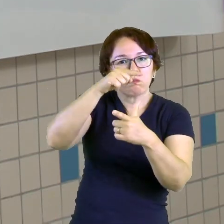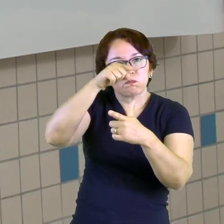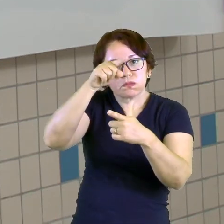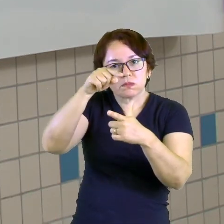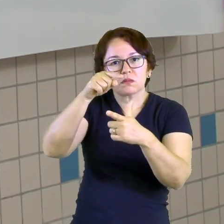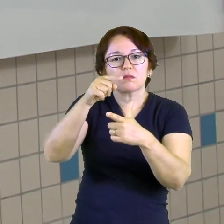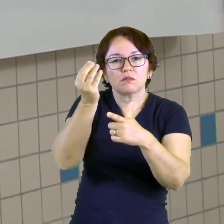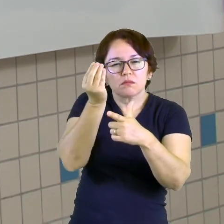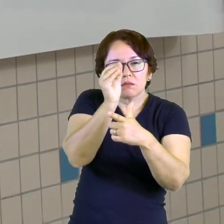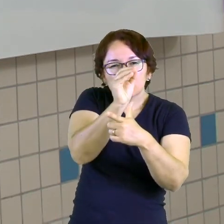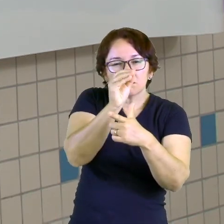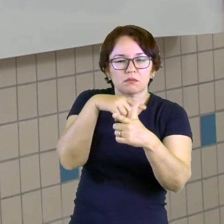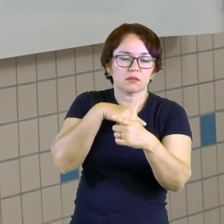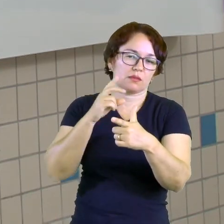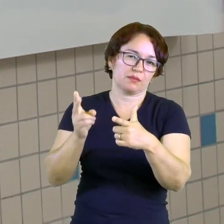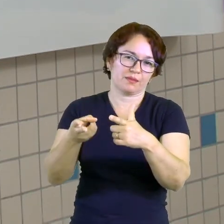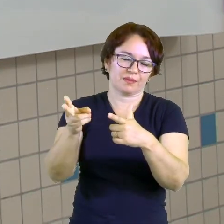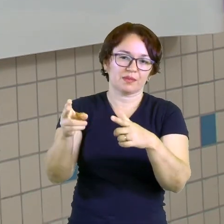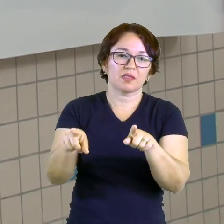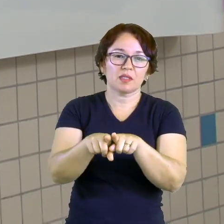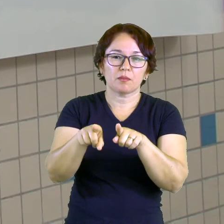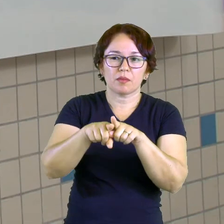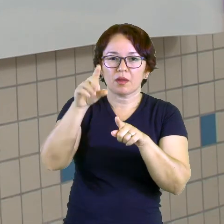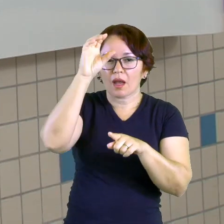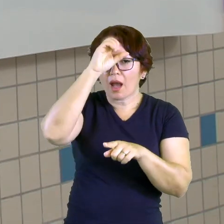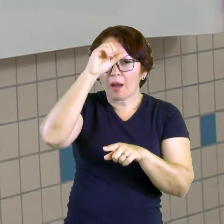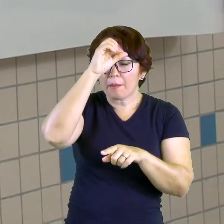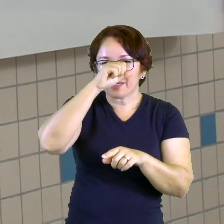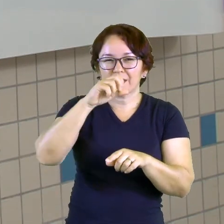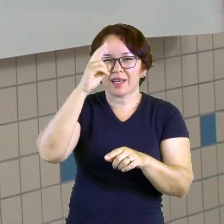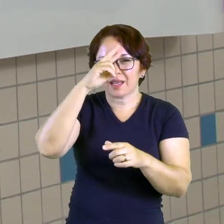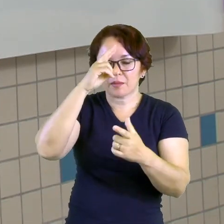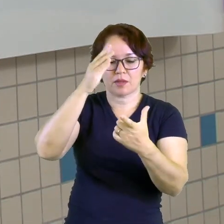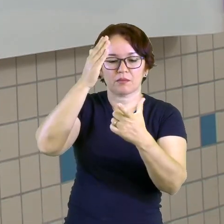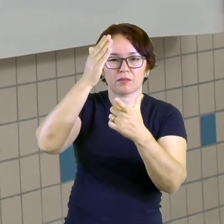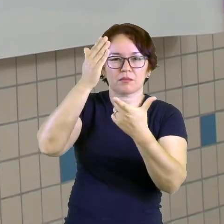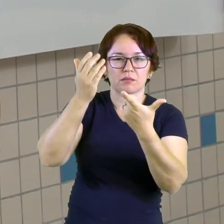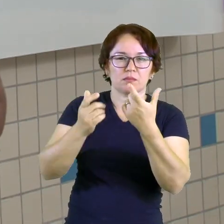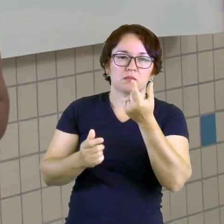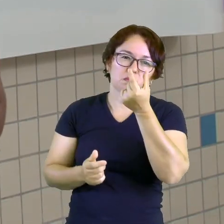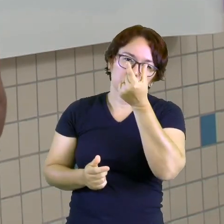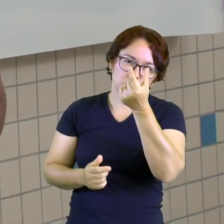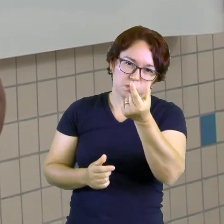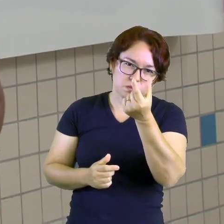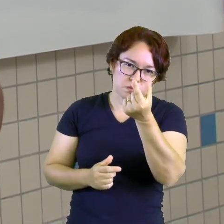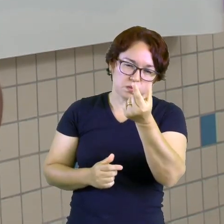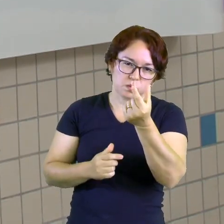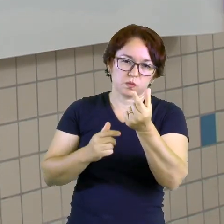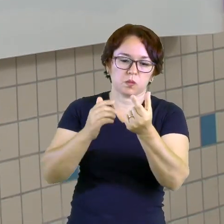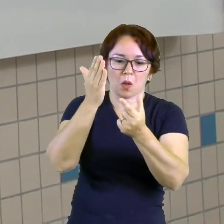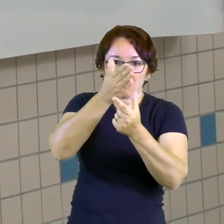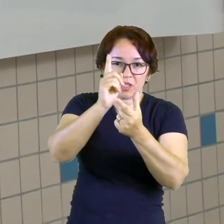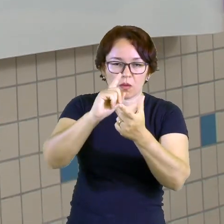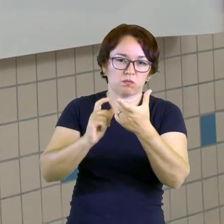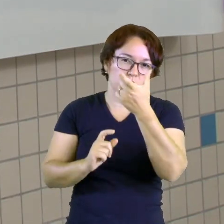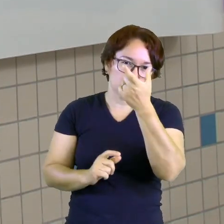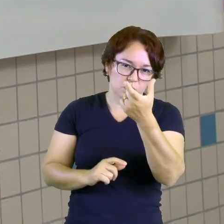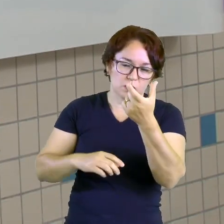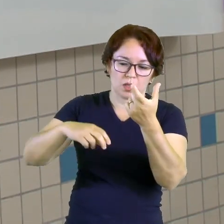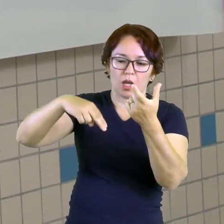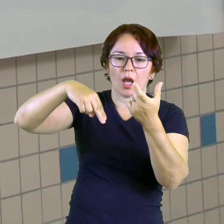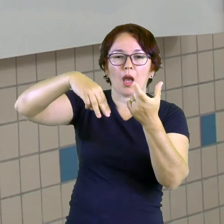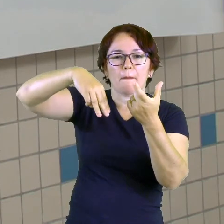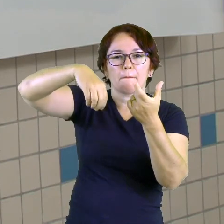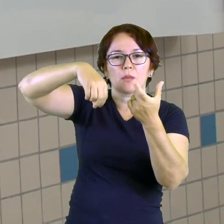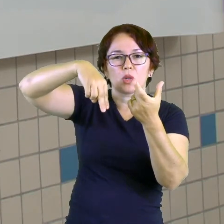a classificação das palavras quanto ao número de sílabas. Nós vimos que ela pode ser classificada em